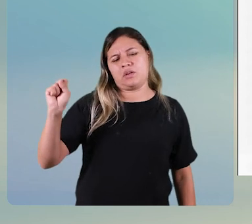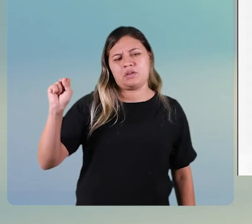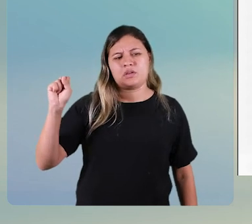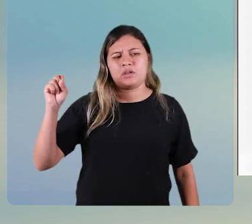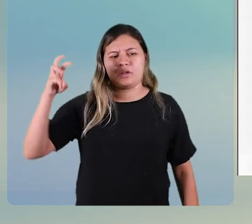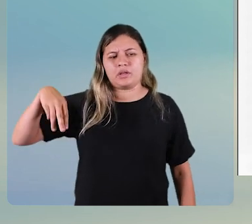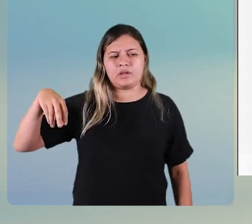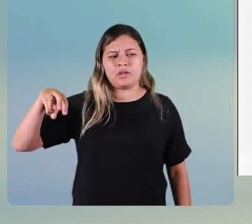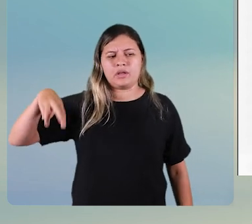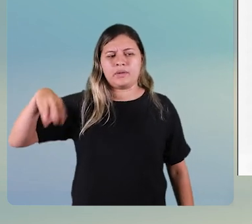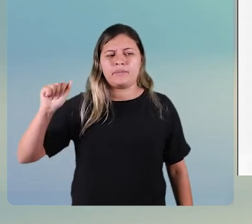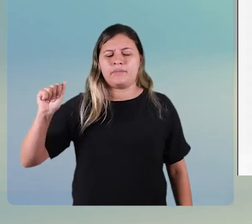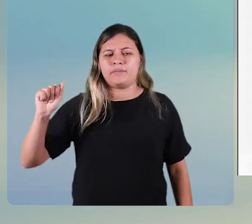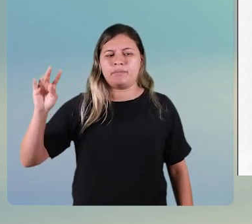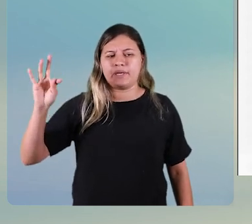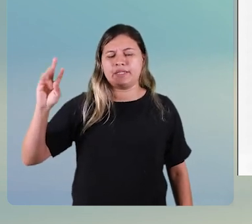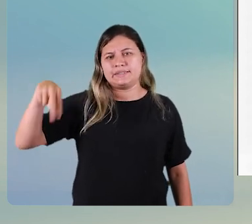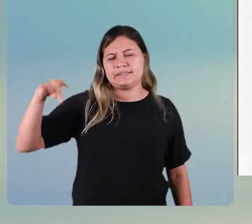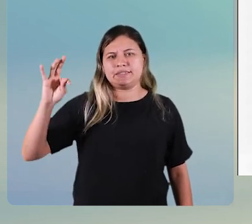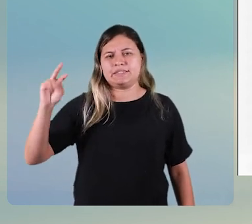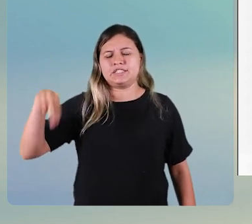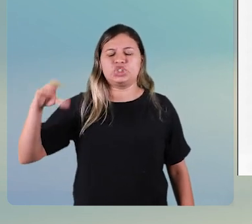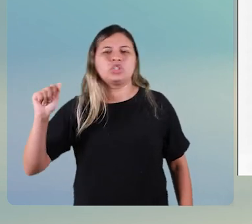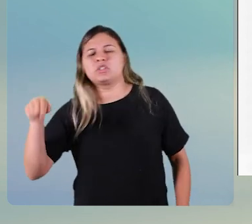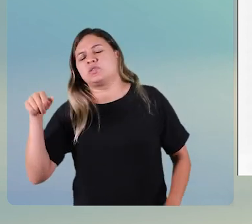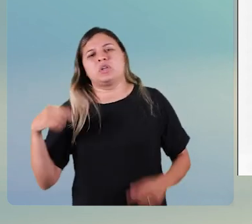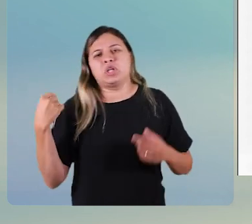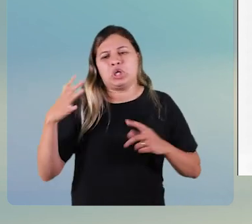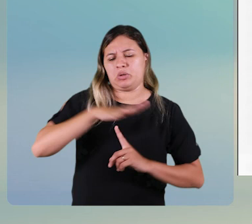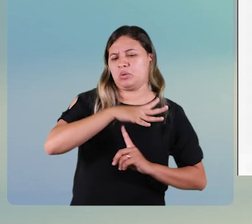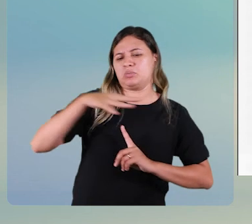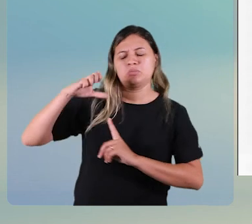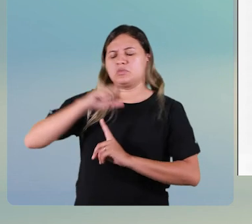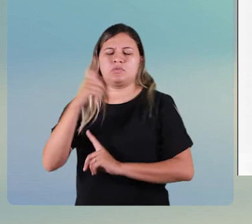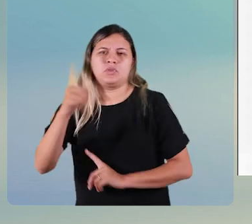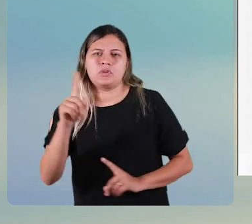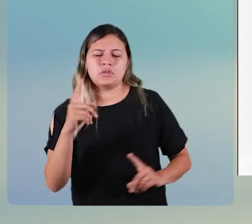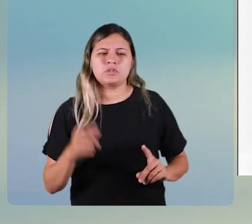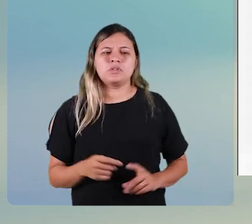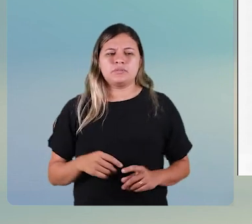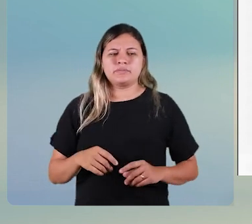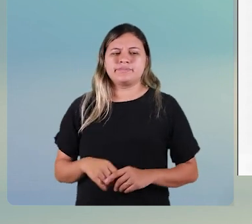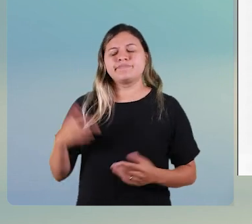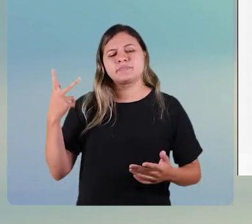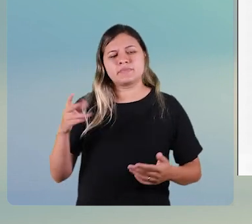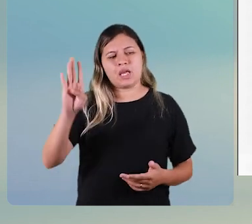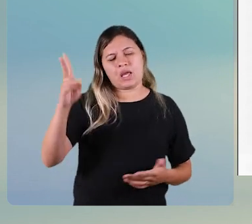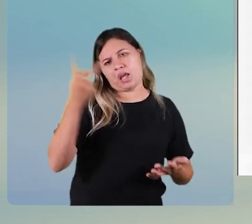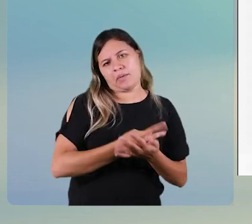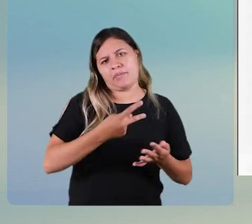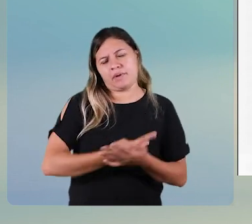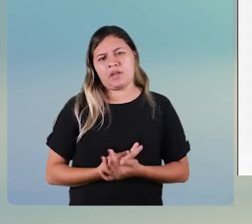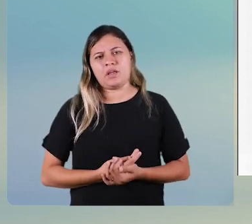por micro-organismos anaeróbicos, tá? Aqueles que não precisam de oxigênio para atuarem, tá certo? Então,